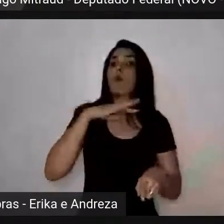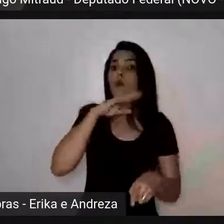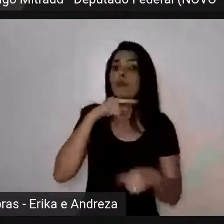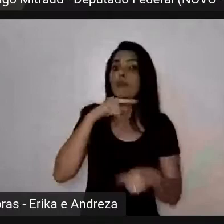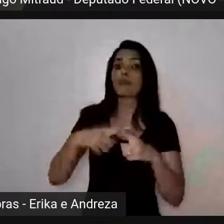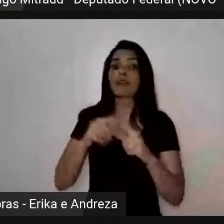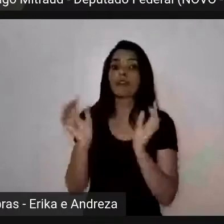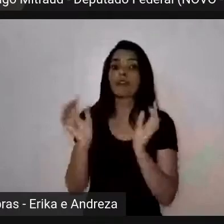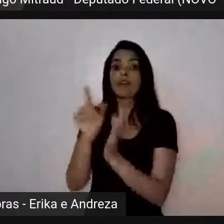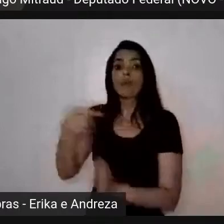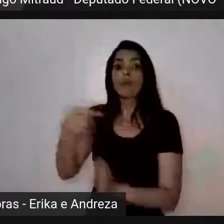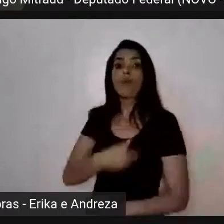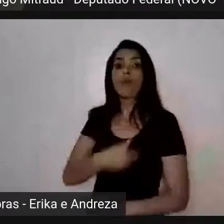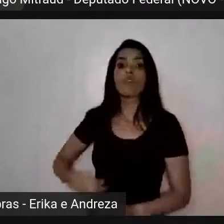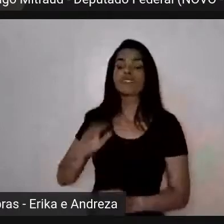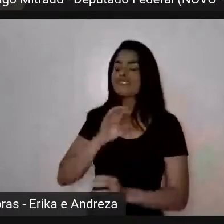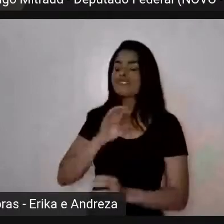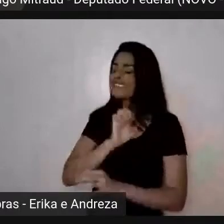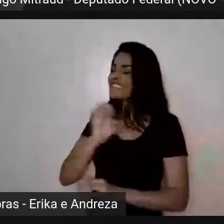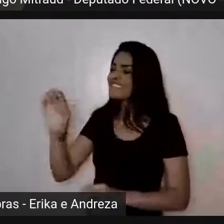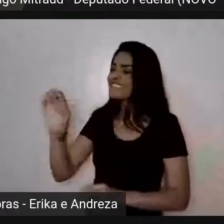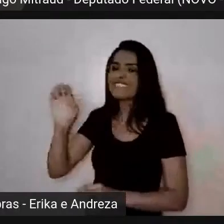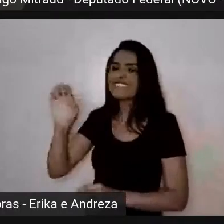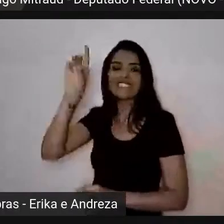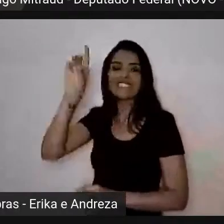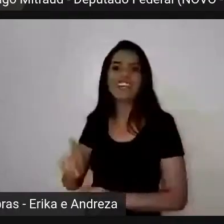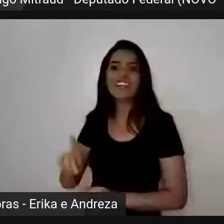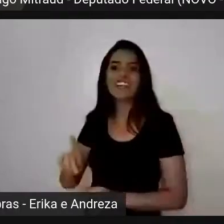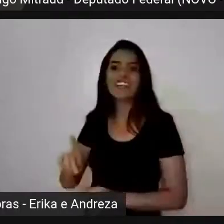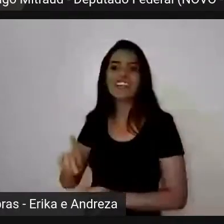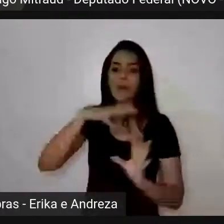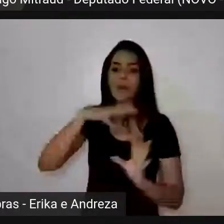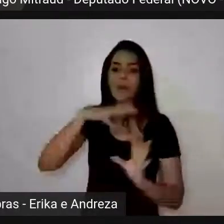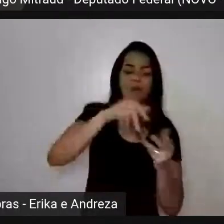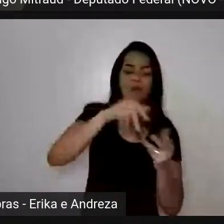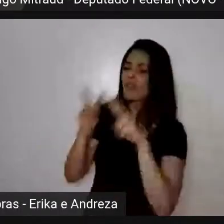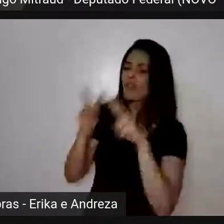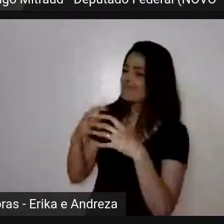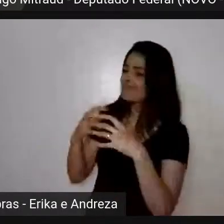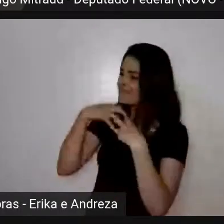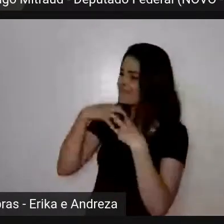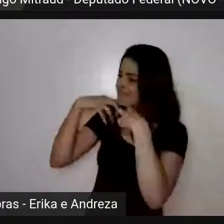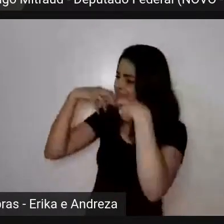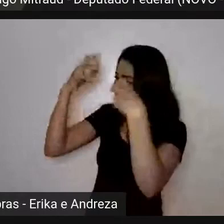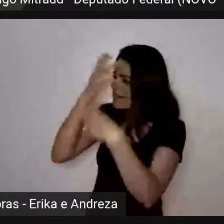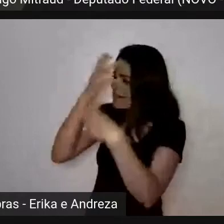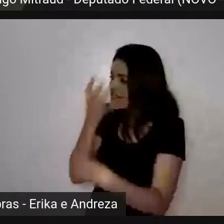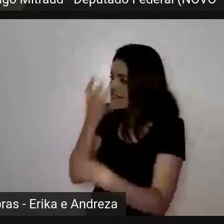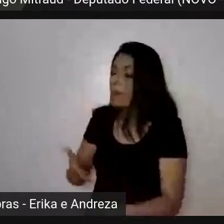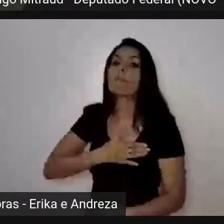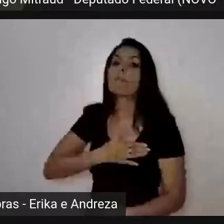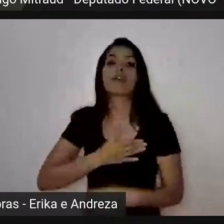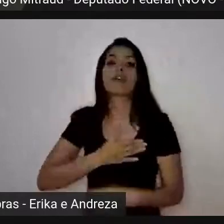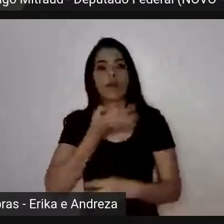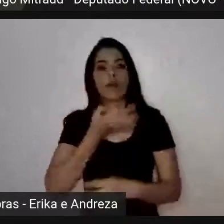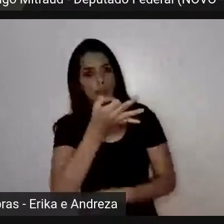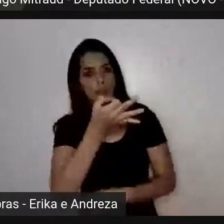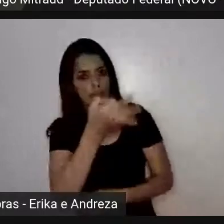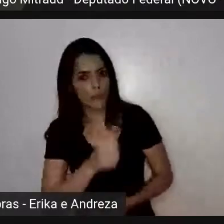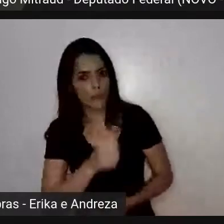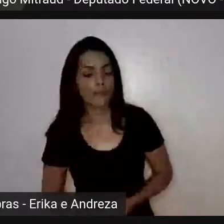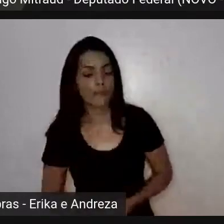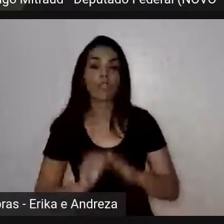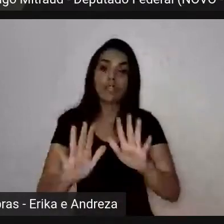que nos envergonha perante o mundo. Essa é a minha posição. Bem, então, eu acredito que essa